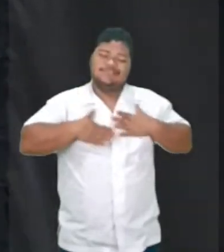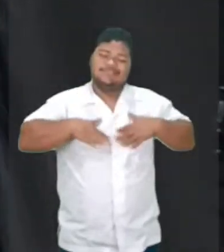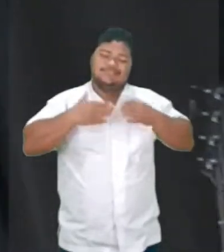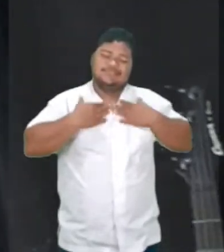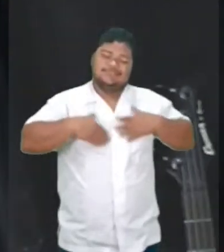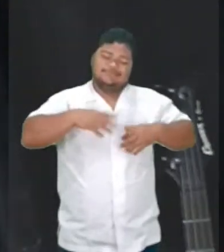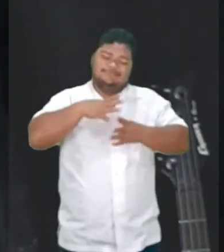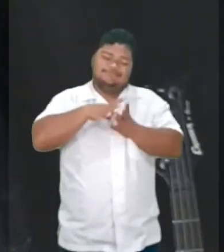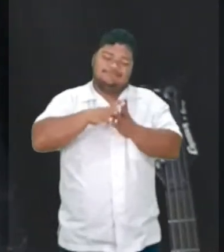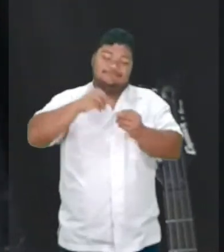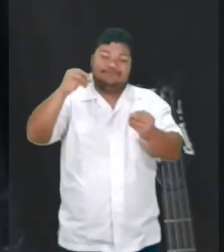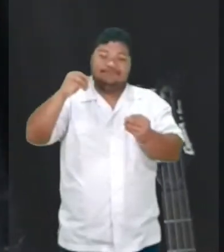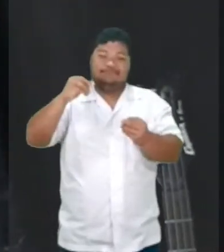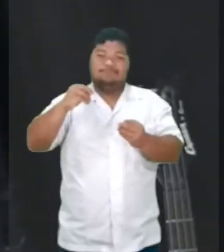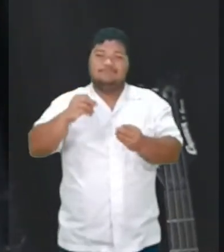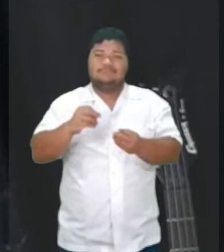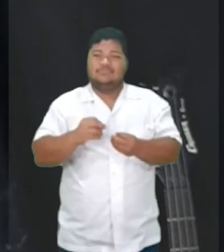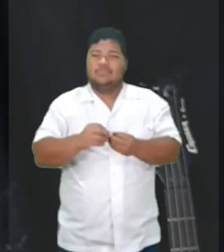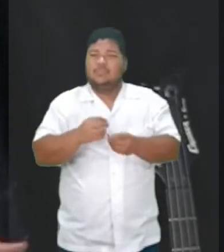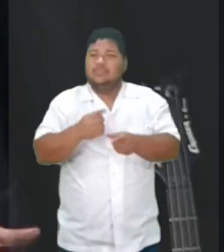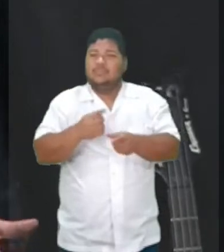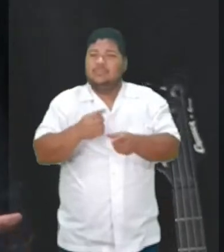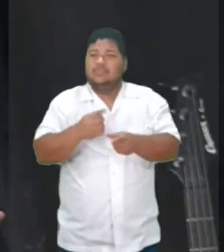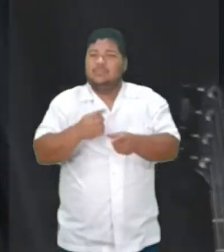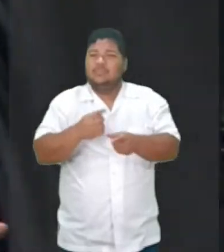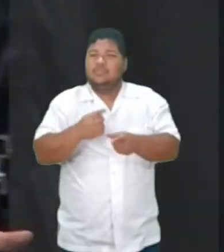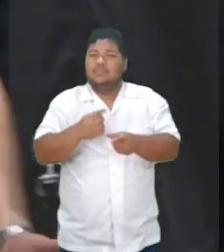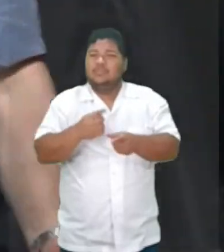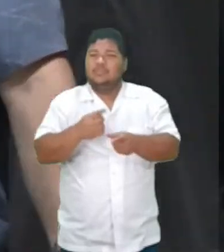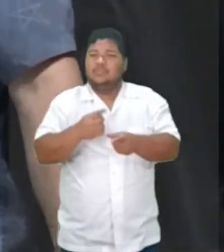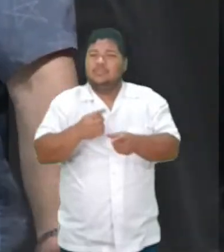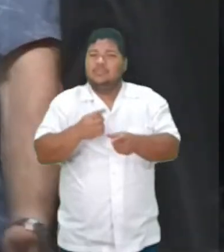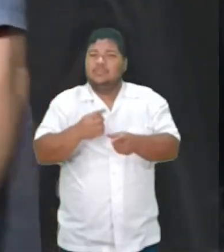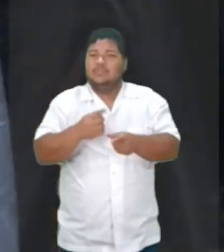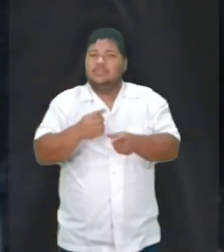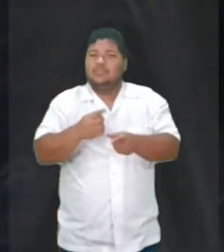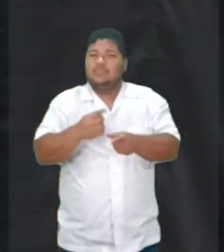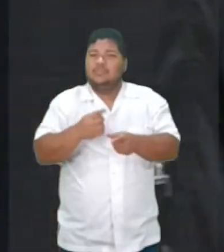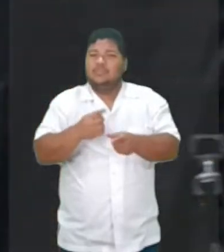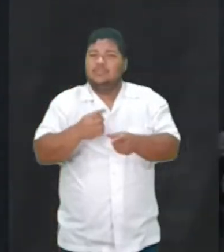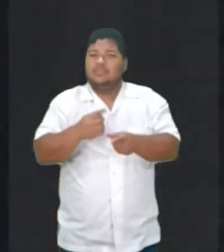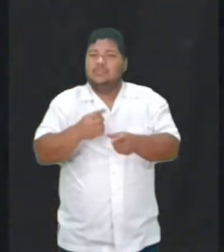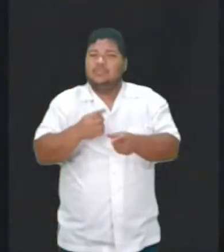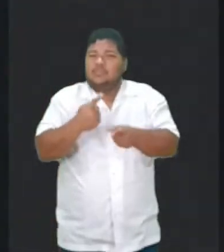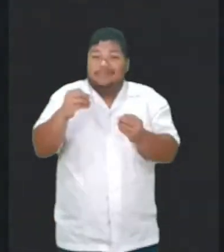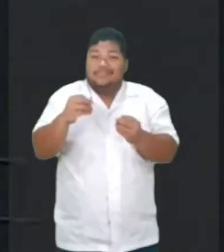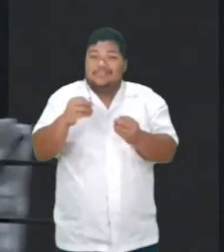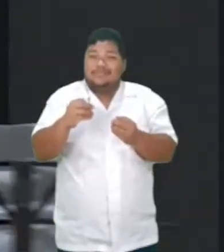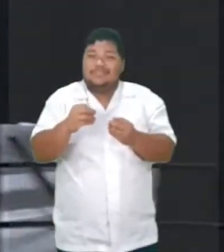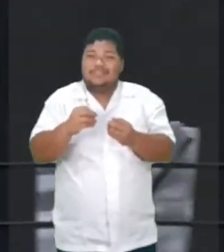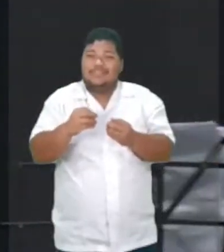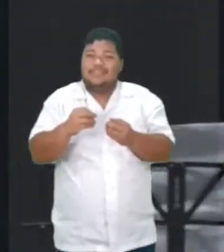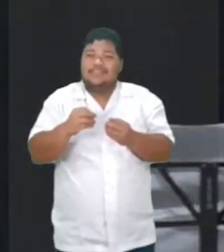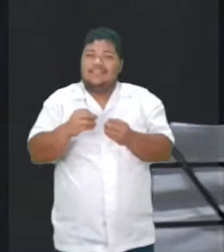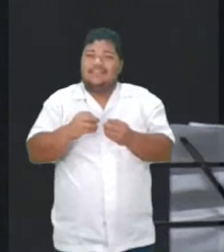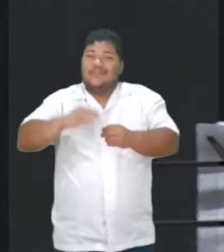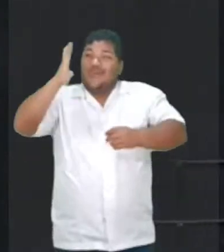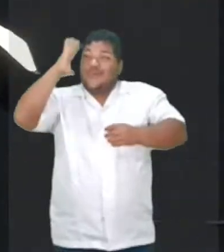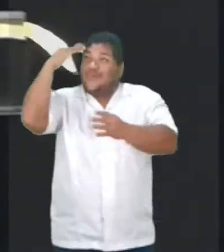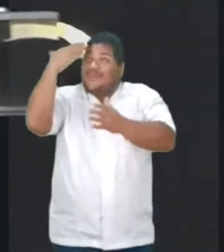está abatido, ó minha alma. Como fala o salmista. Descansa no Senhor.